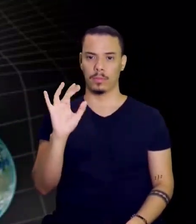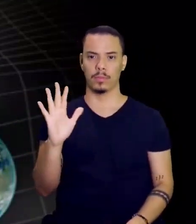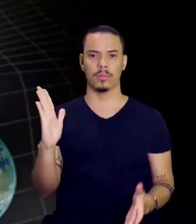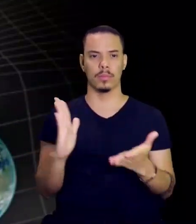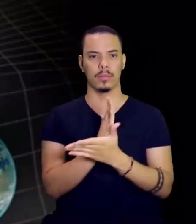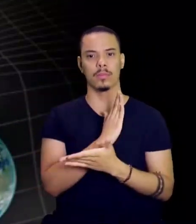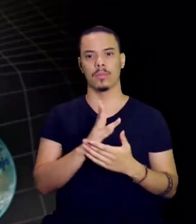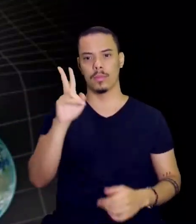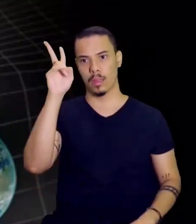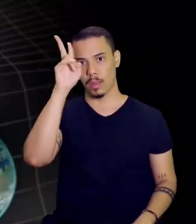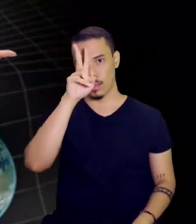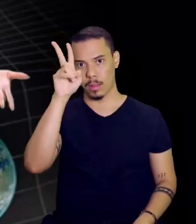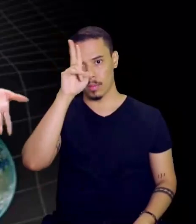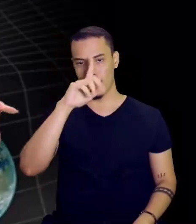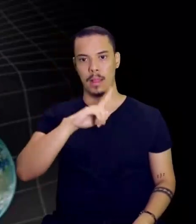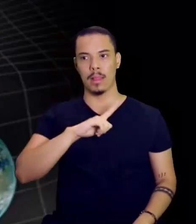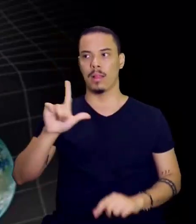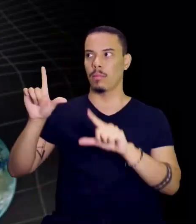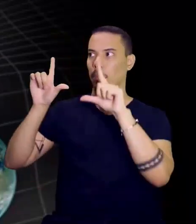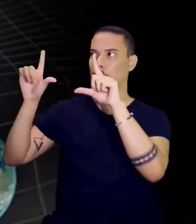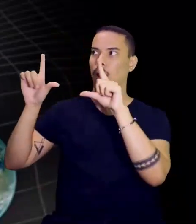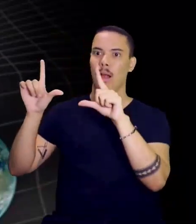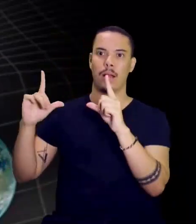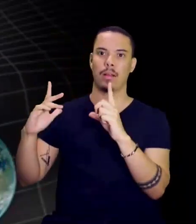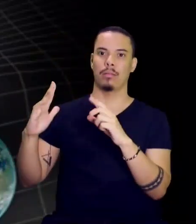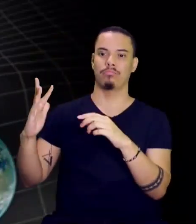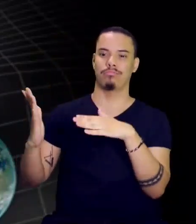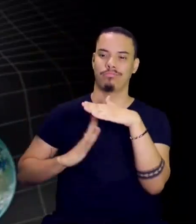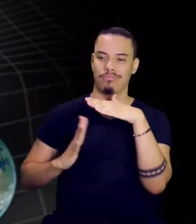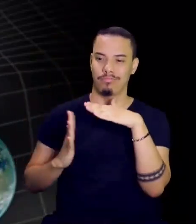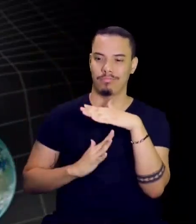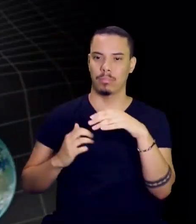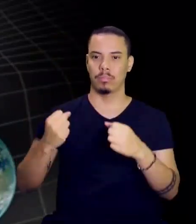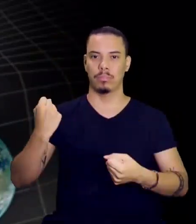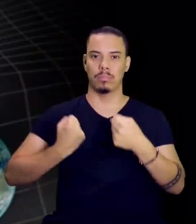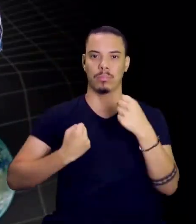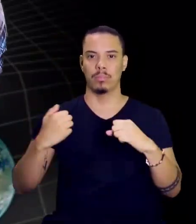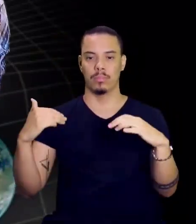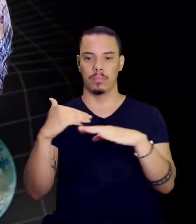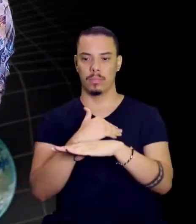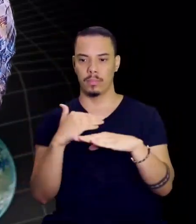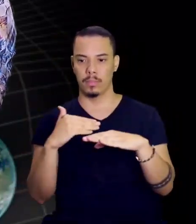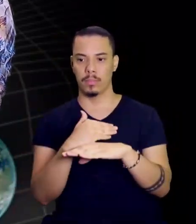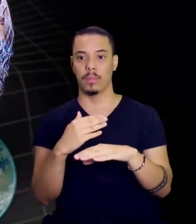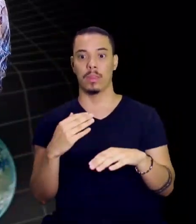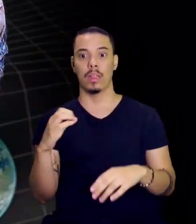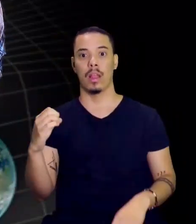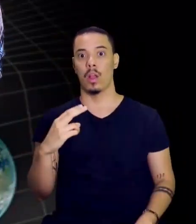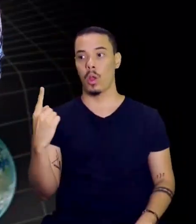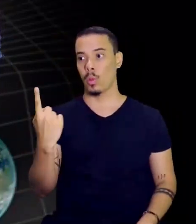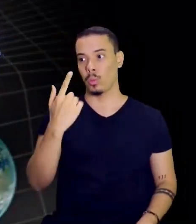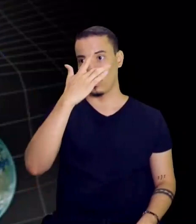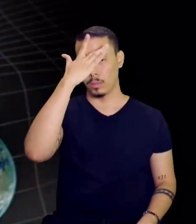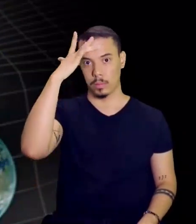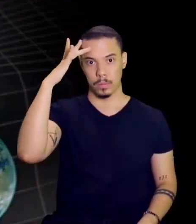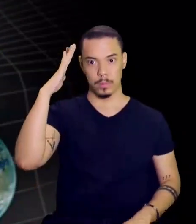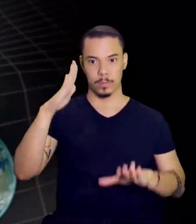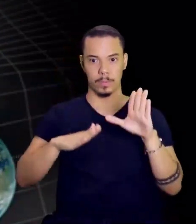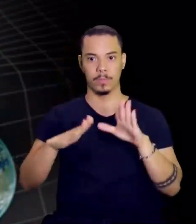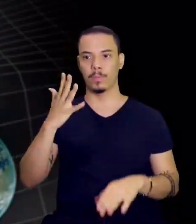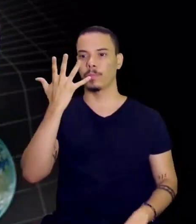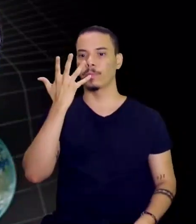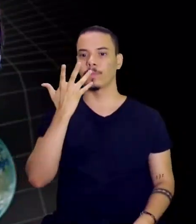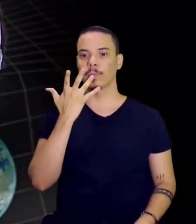de trânsito tem muito quilômetro, radares, por exemplo. Os mais comuns. Agora, a né? altura de uma pessoa, você pega ali, dependendo do criancinha,